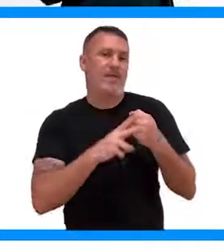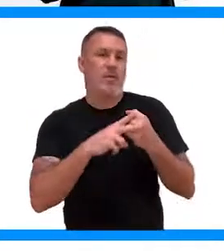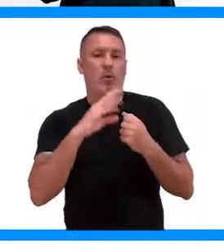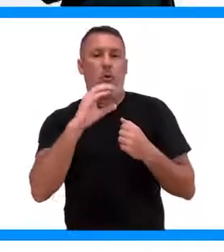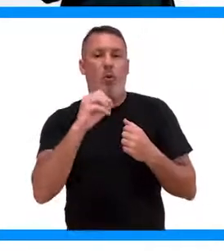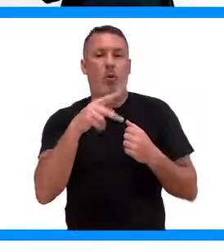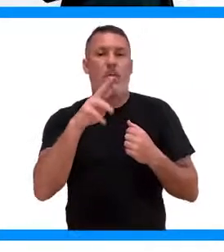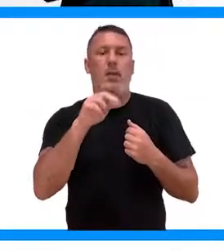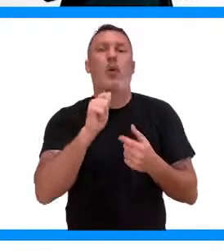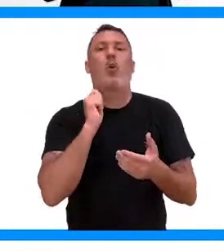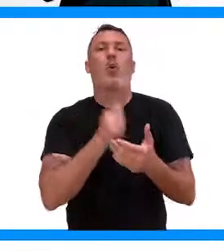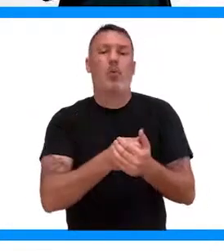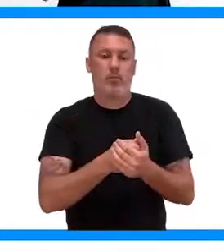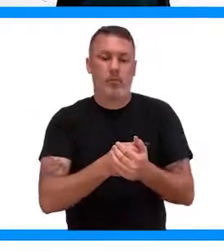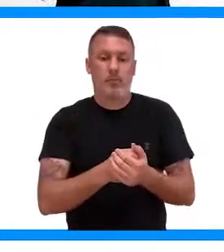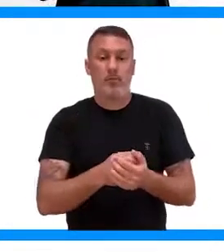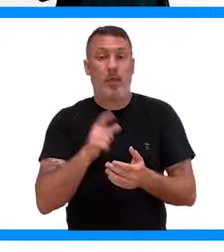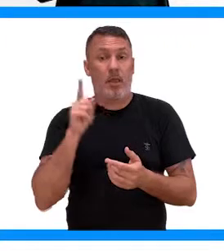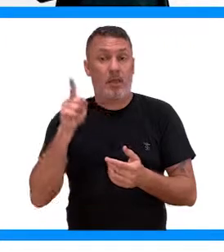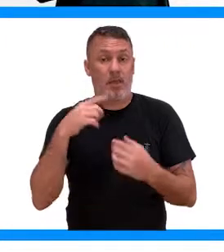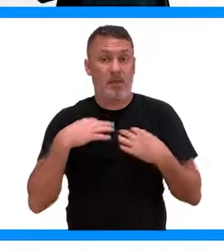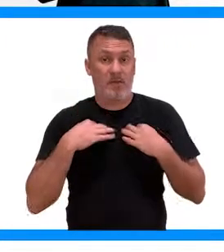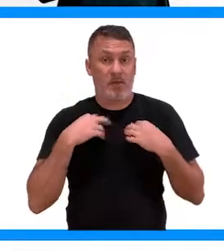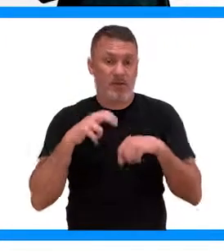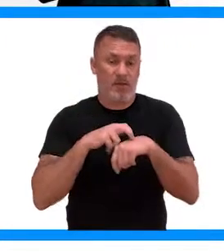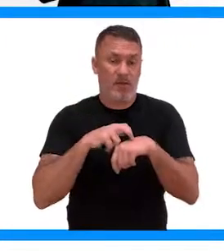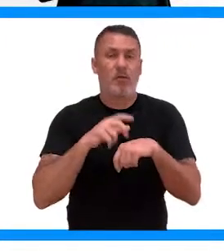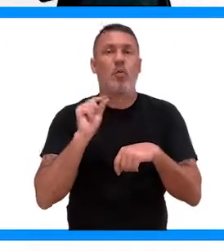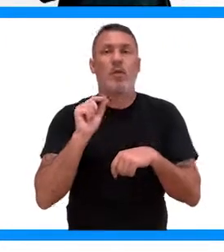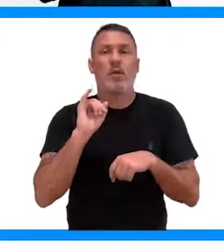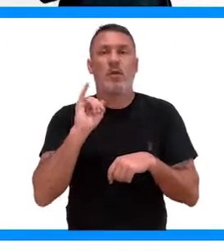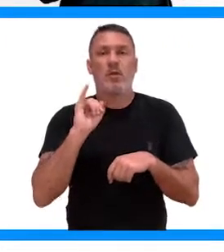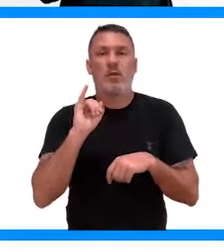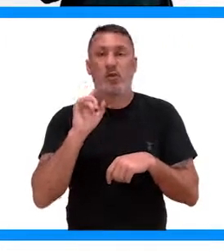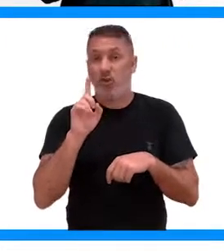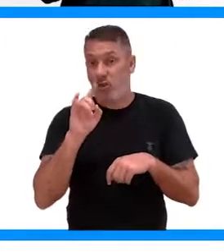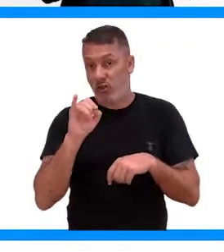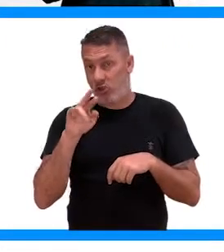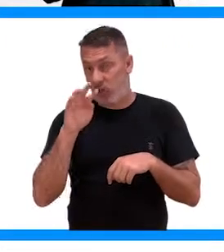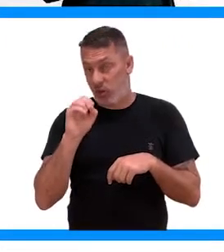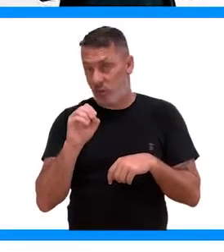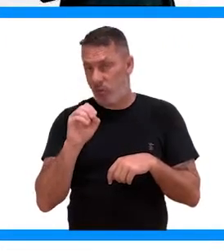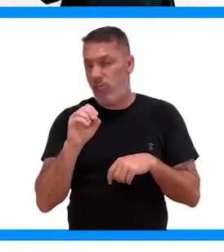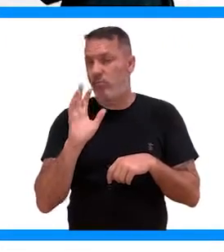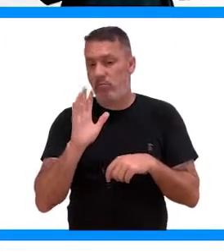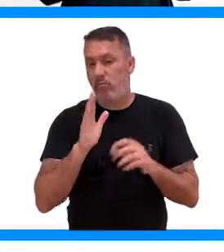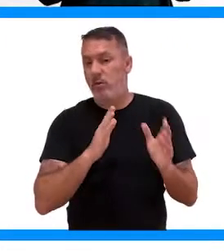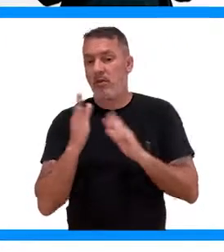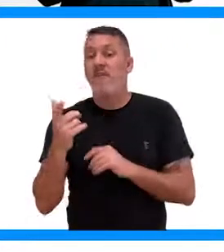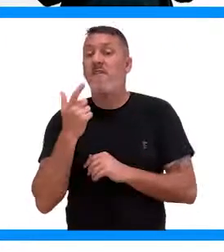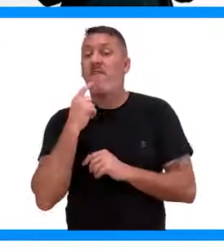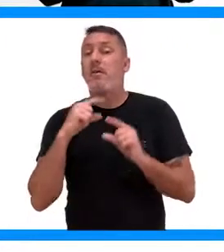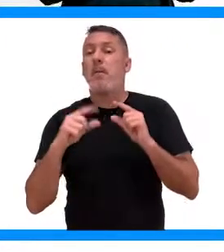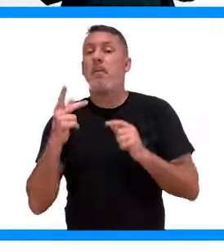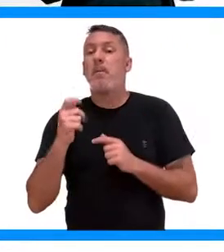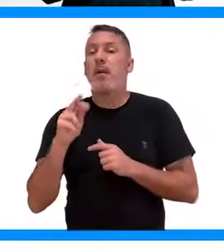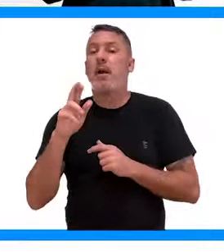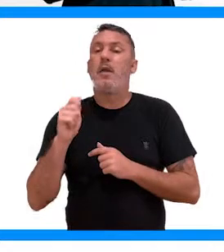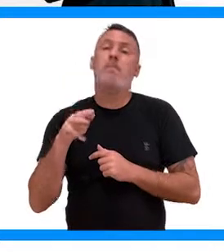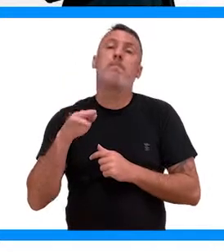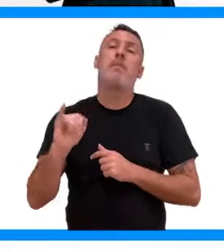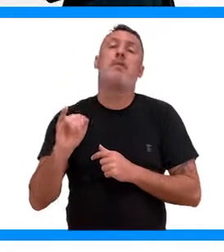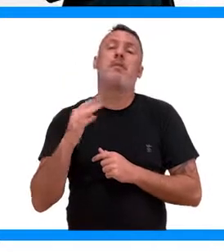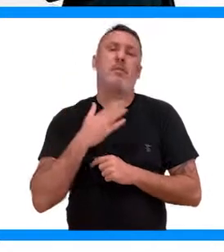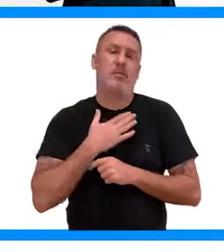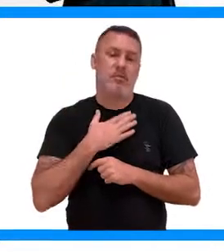verbo compra, que está no imperativo, aqueles vestidos, que é o complemento direto, já que não tem preposição,